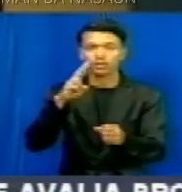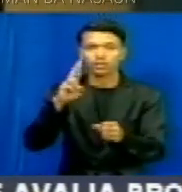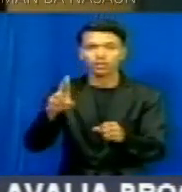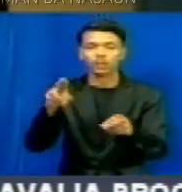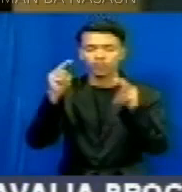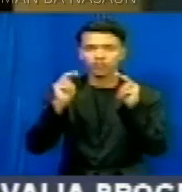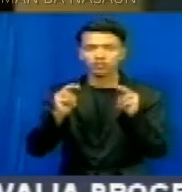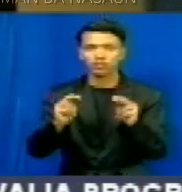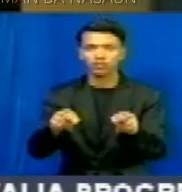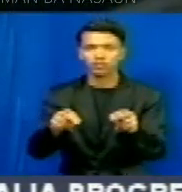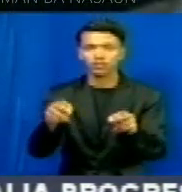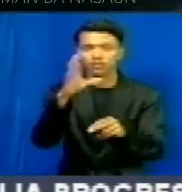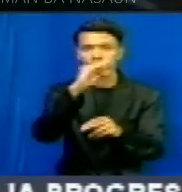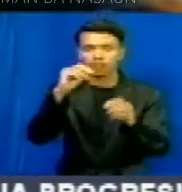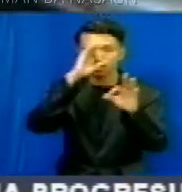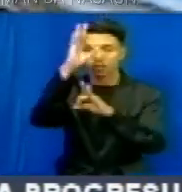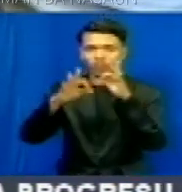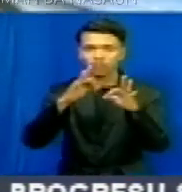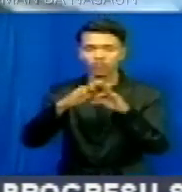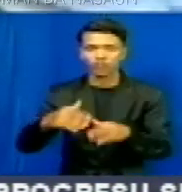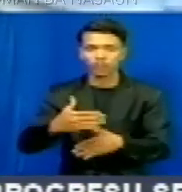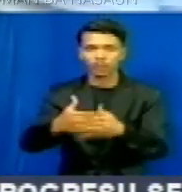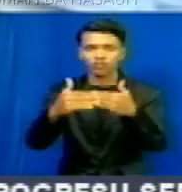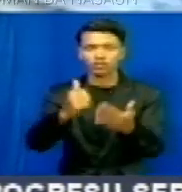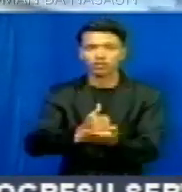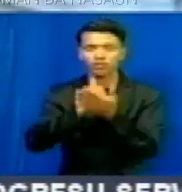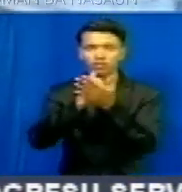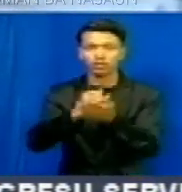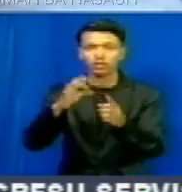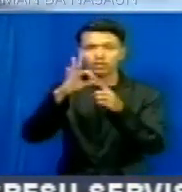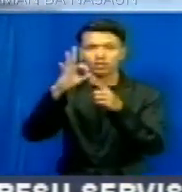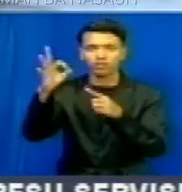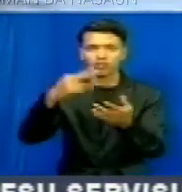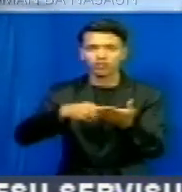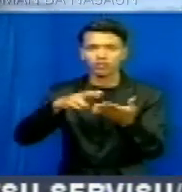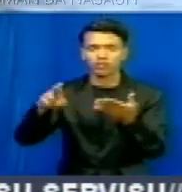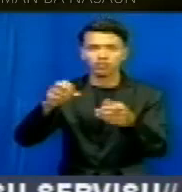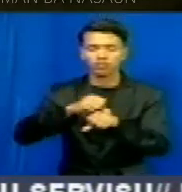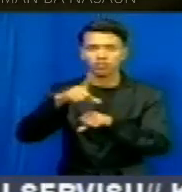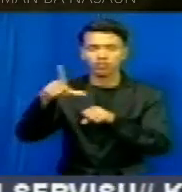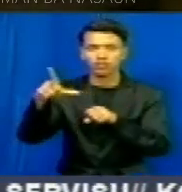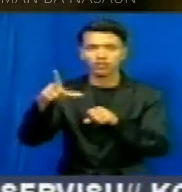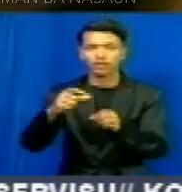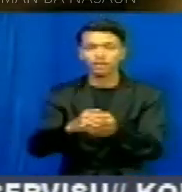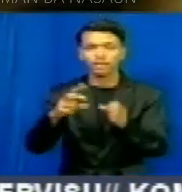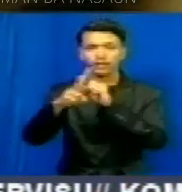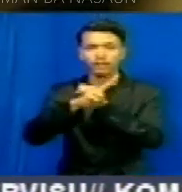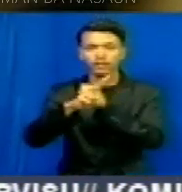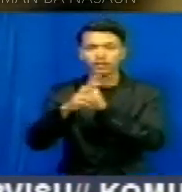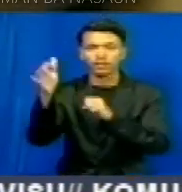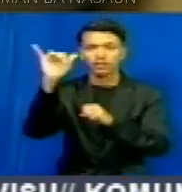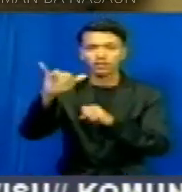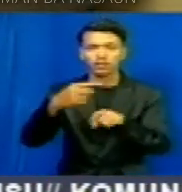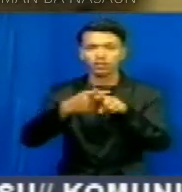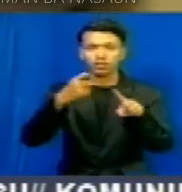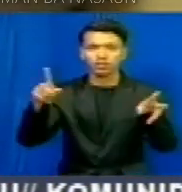necessidade básico, no garantia processo acompanhamento e fase resistão social. Vítima estranei, mas